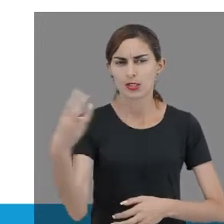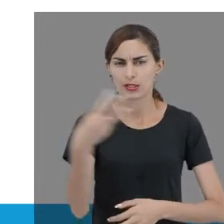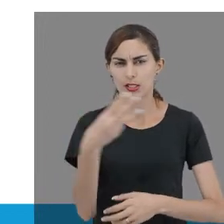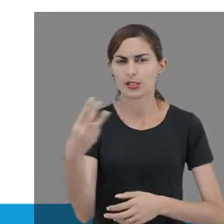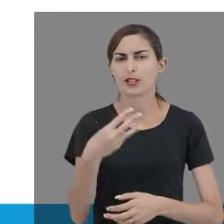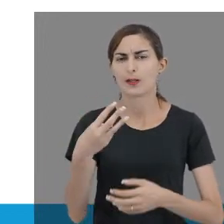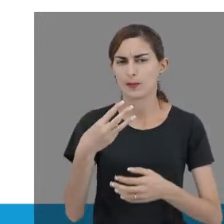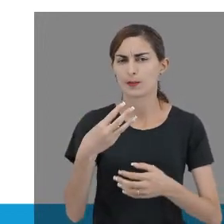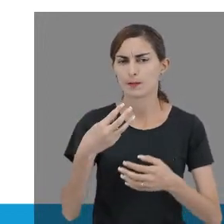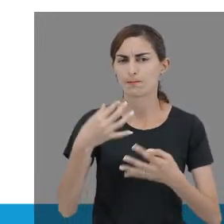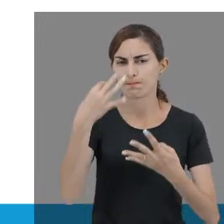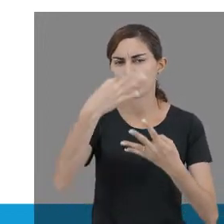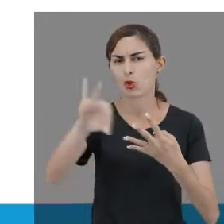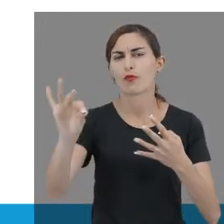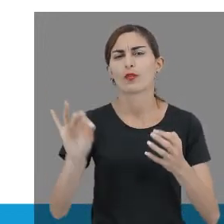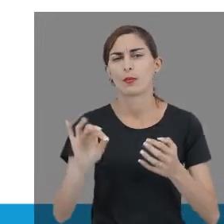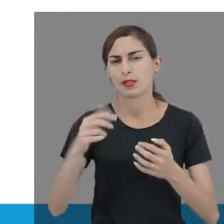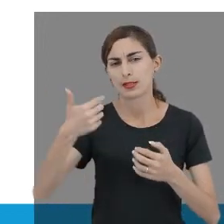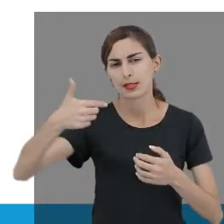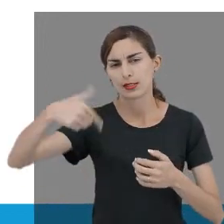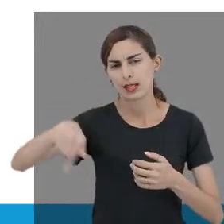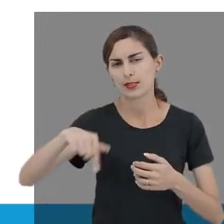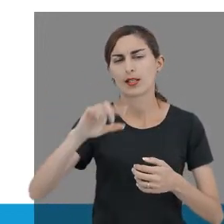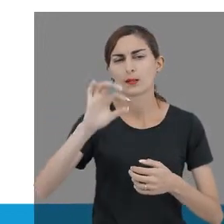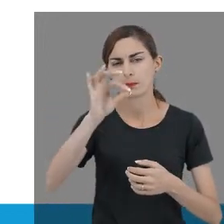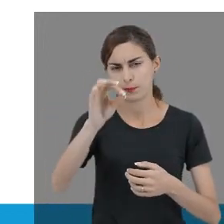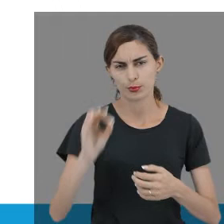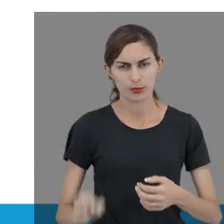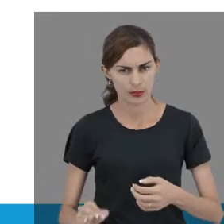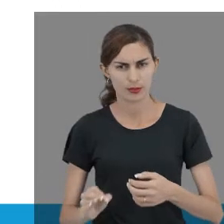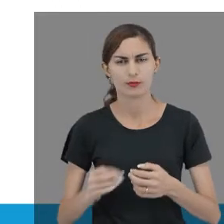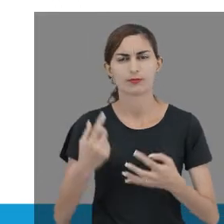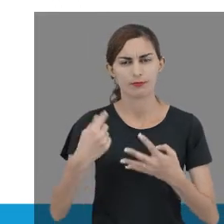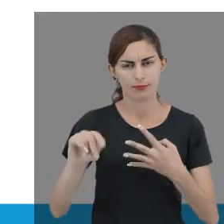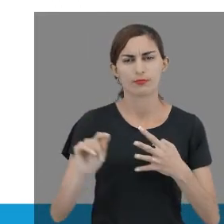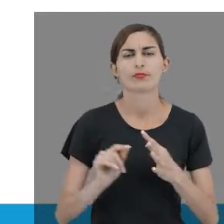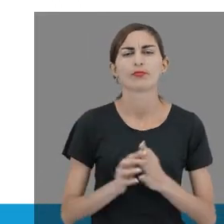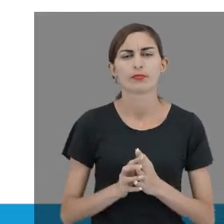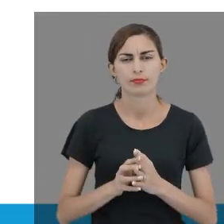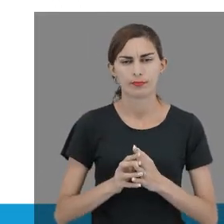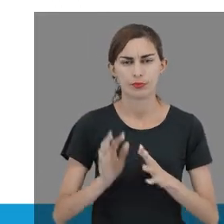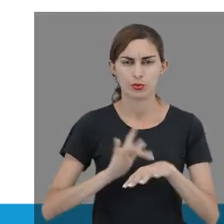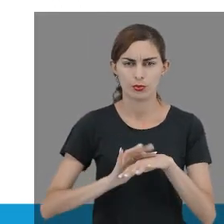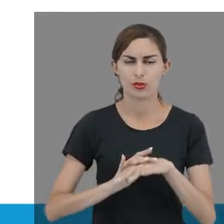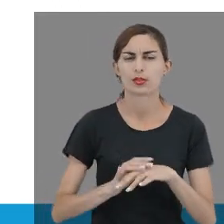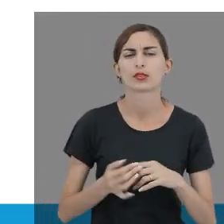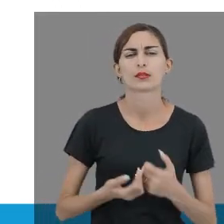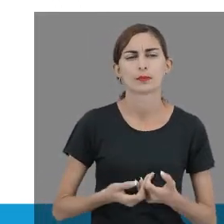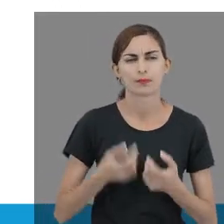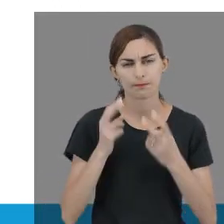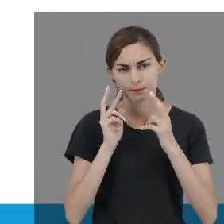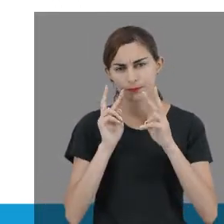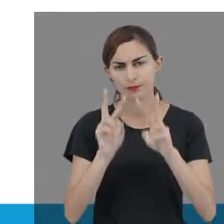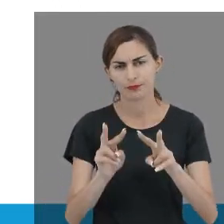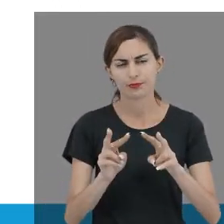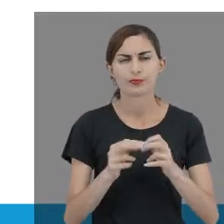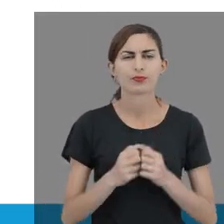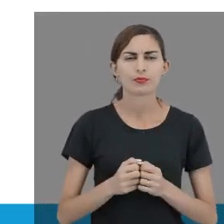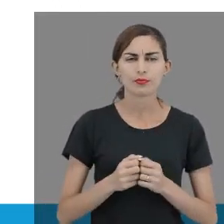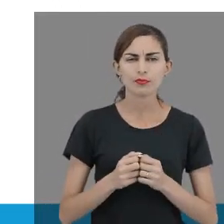se confirmaram, então 17%. A gente vê nesse slide aí, a gente observa aqui o quê?